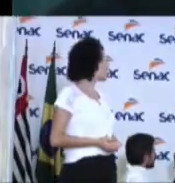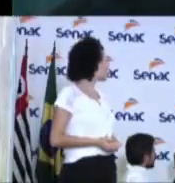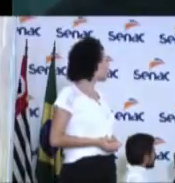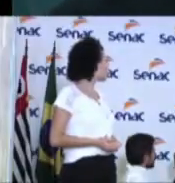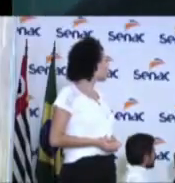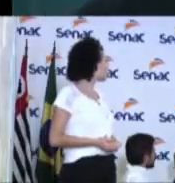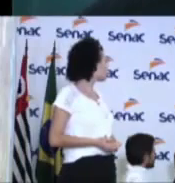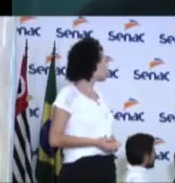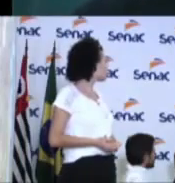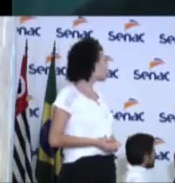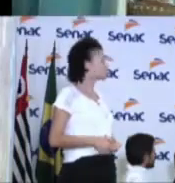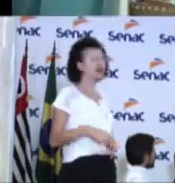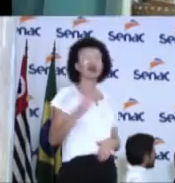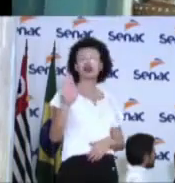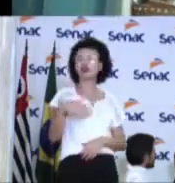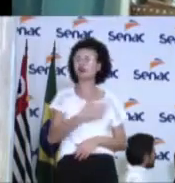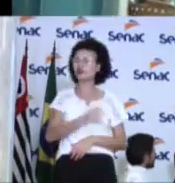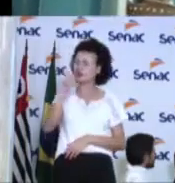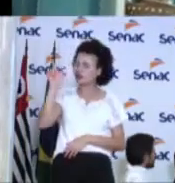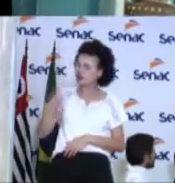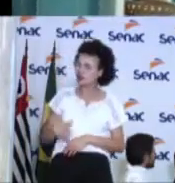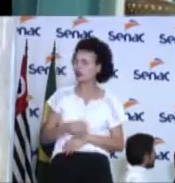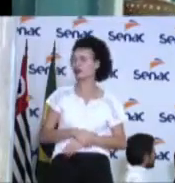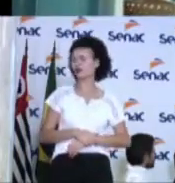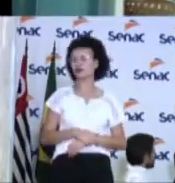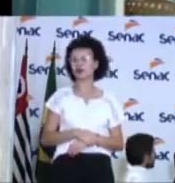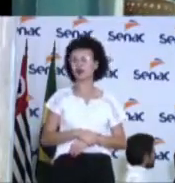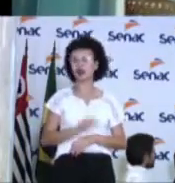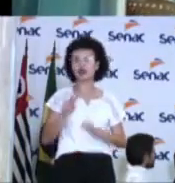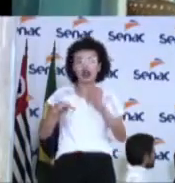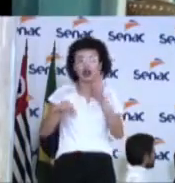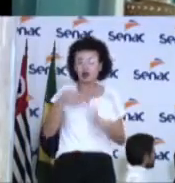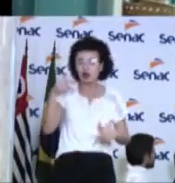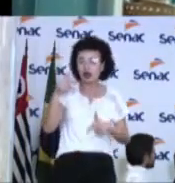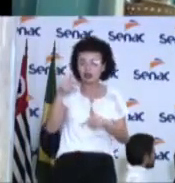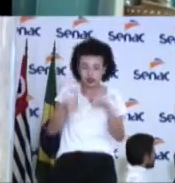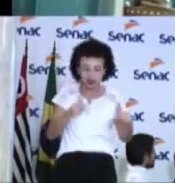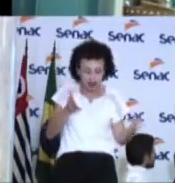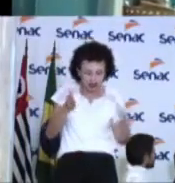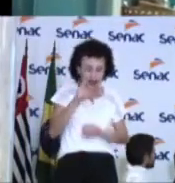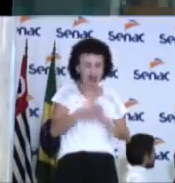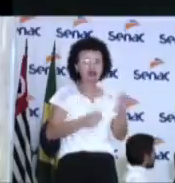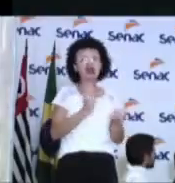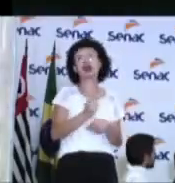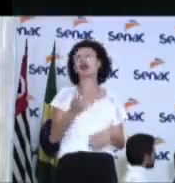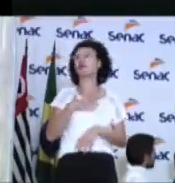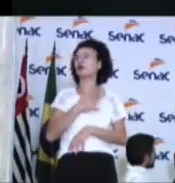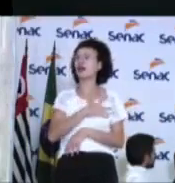Ô, filho, outra vez? É o quê? O quarto emprego em um ano.